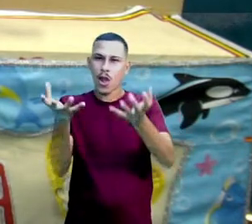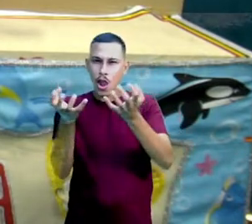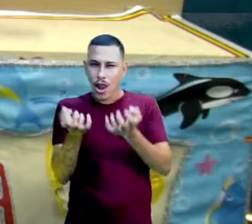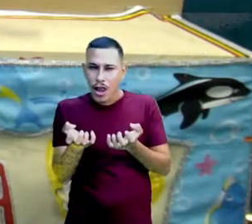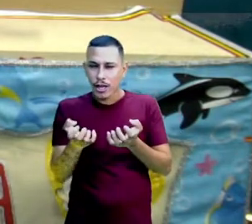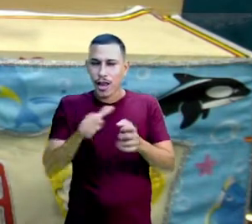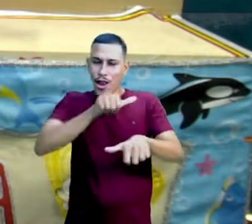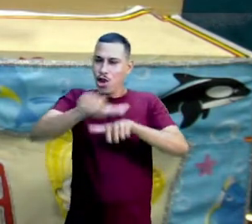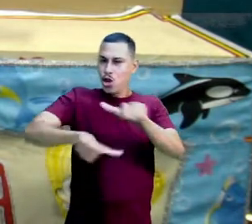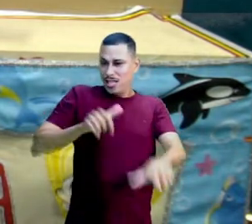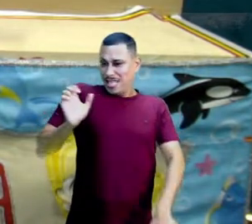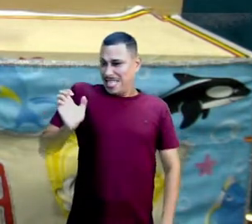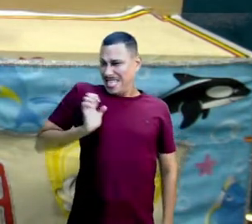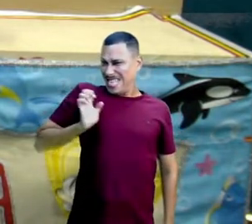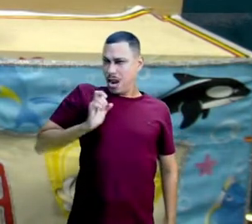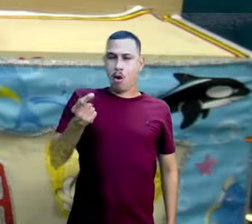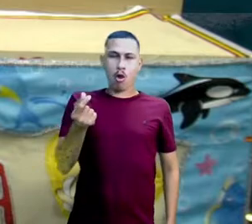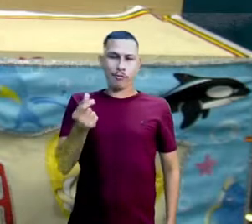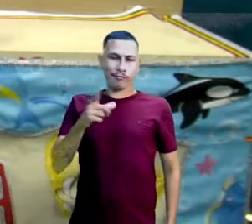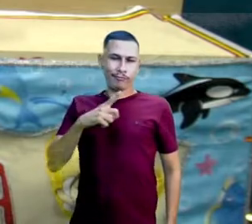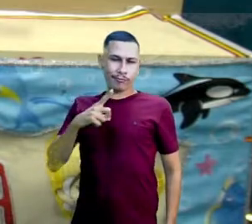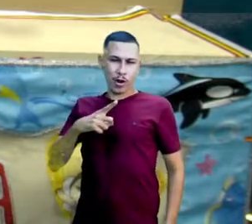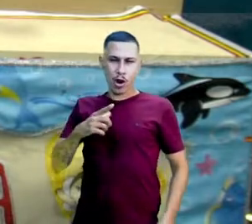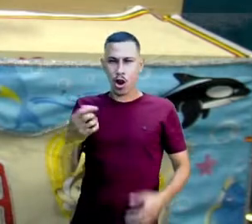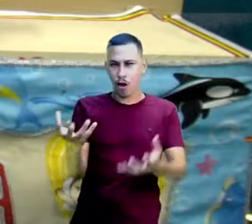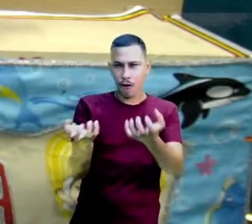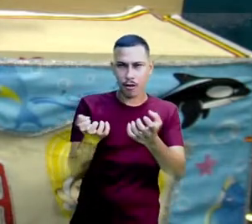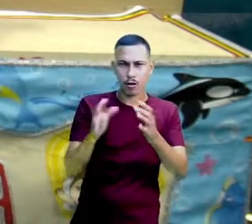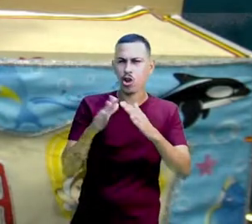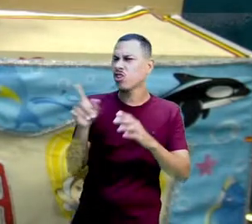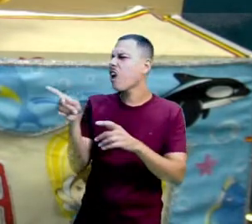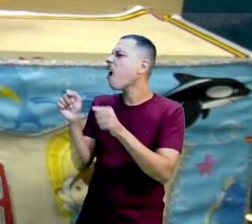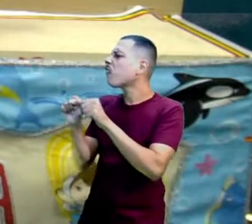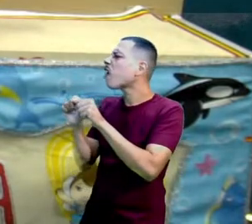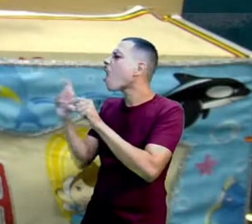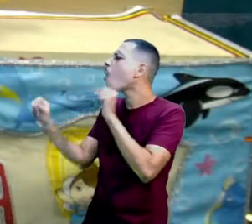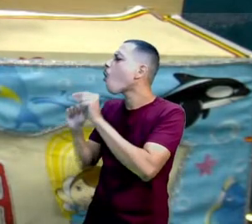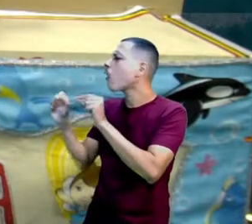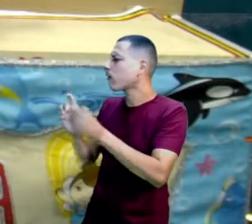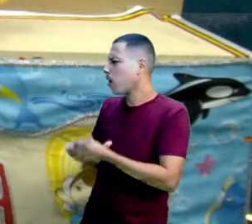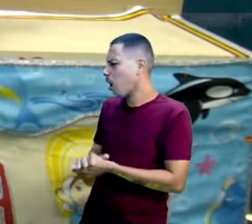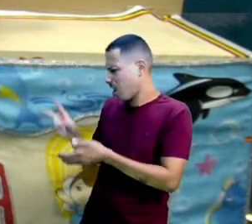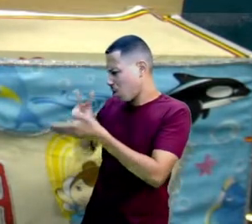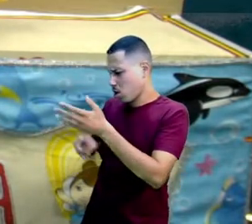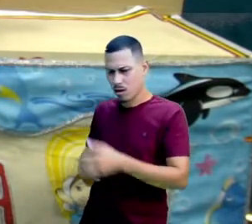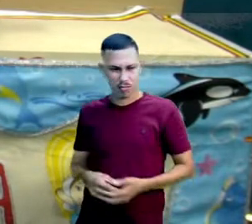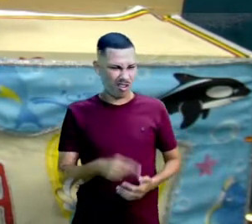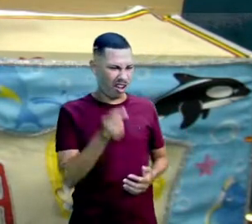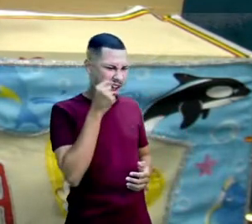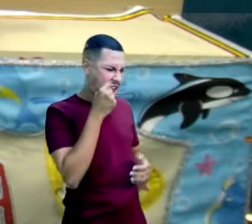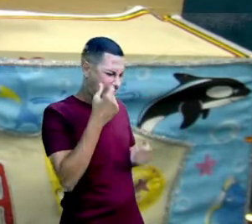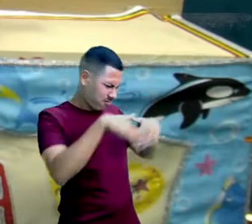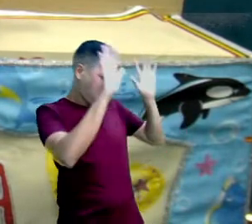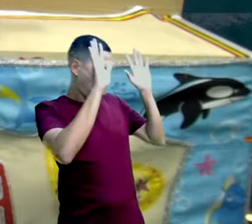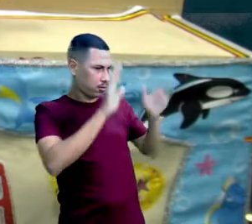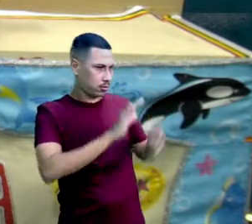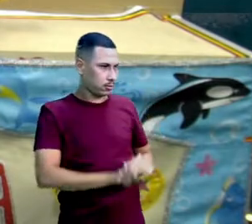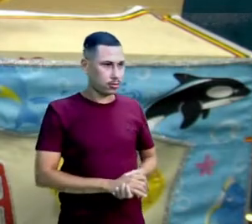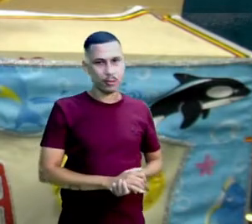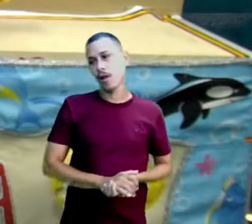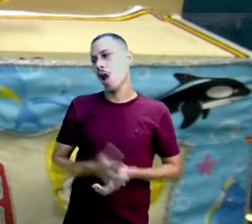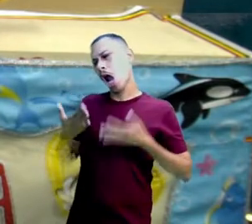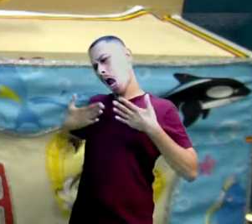ser rico, queria morar. Tu tá fazendo o que, leiturinha? Que rato pra lá? O ratinho tá